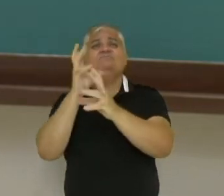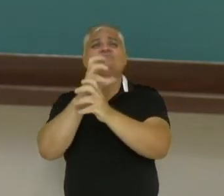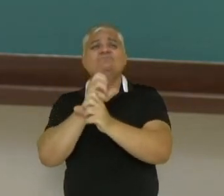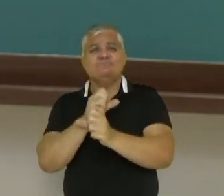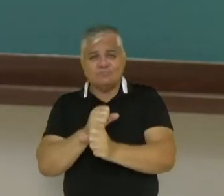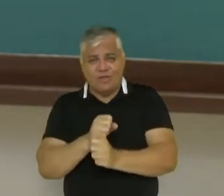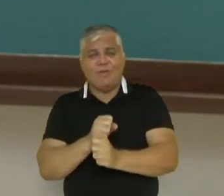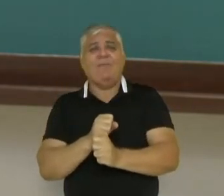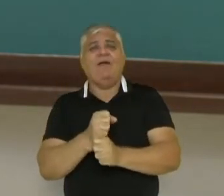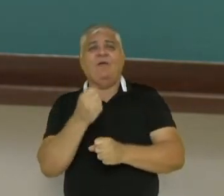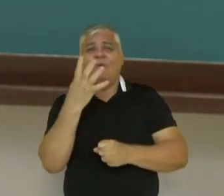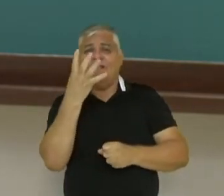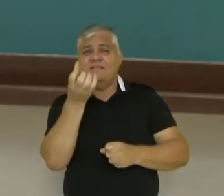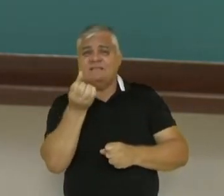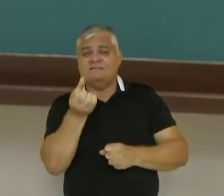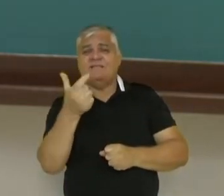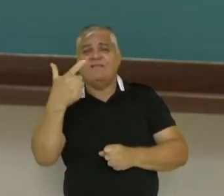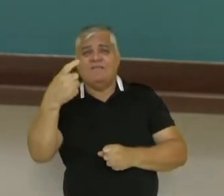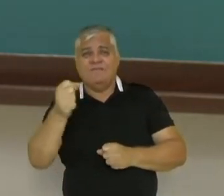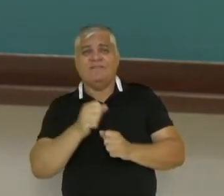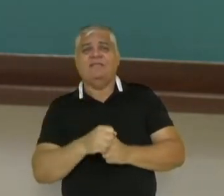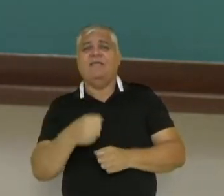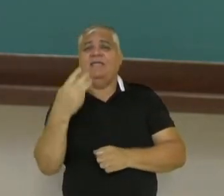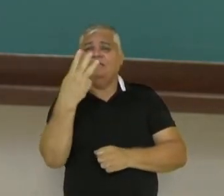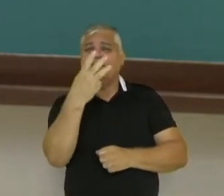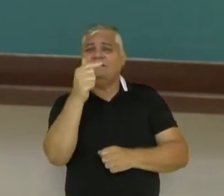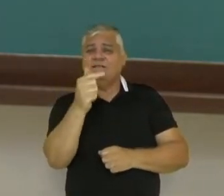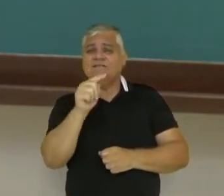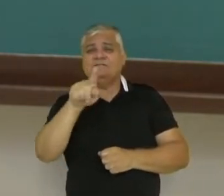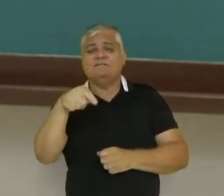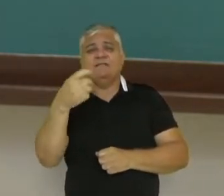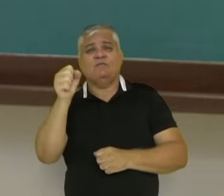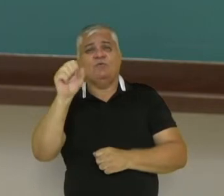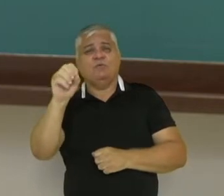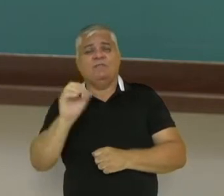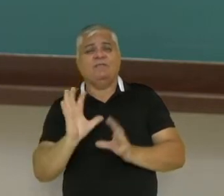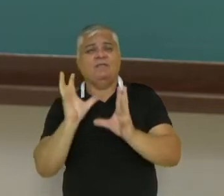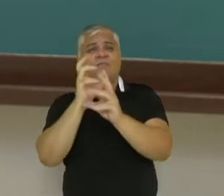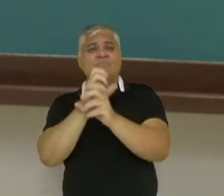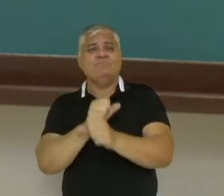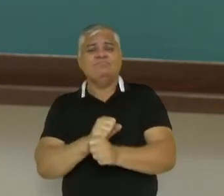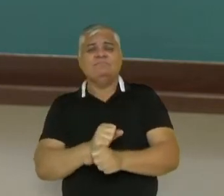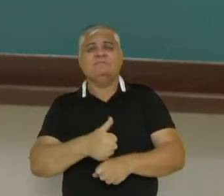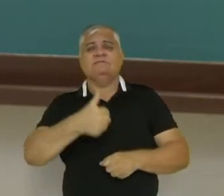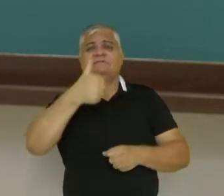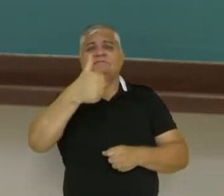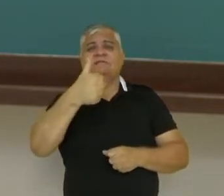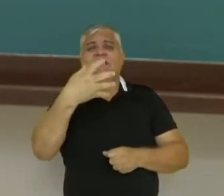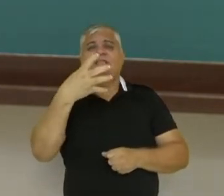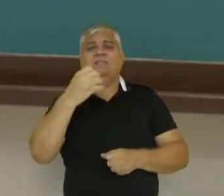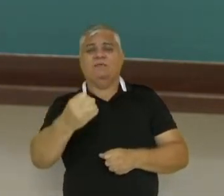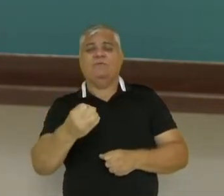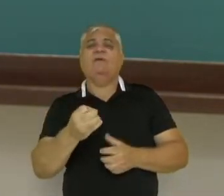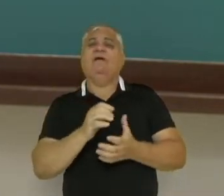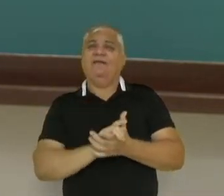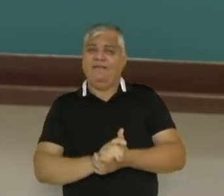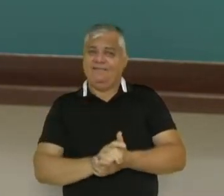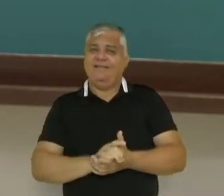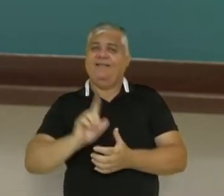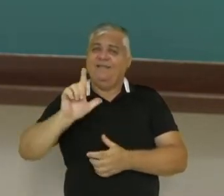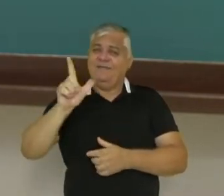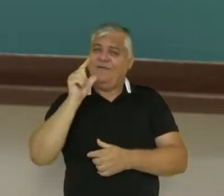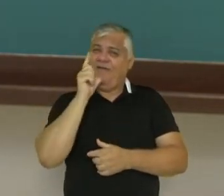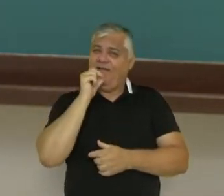mais 46,2 que eu gastei com a descarga, mais 37,8, tem que fechar